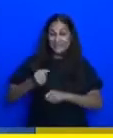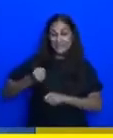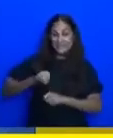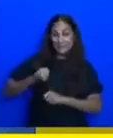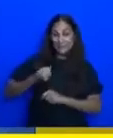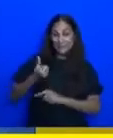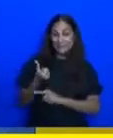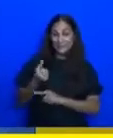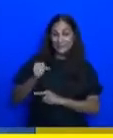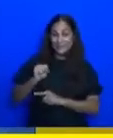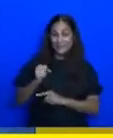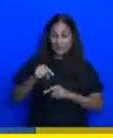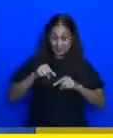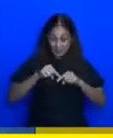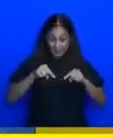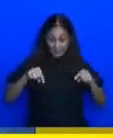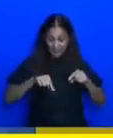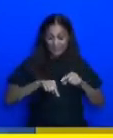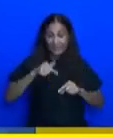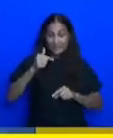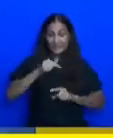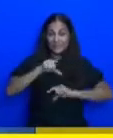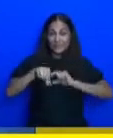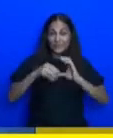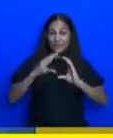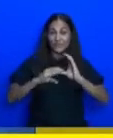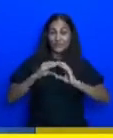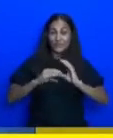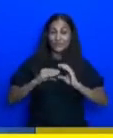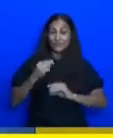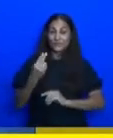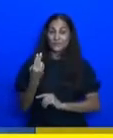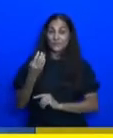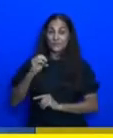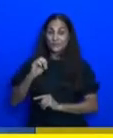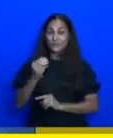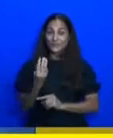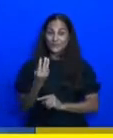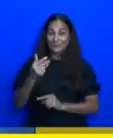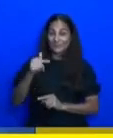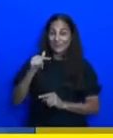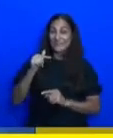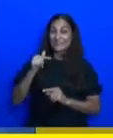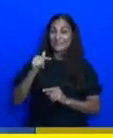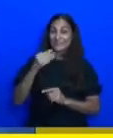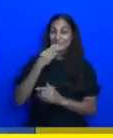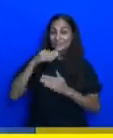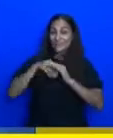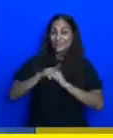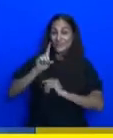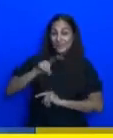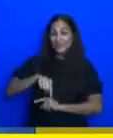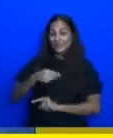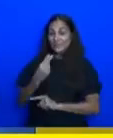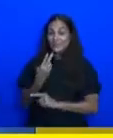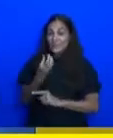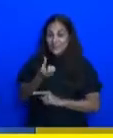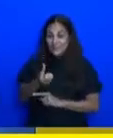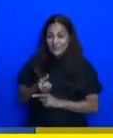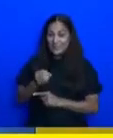número 68. As 7 dezenas sorteadas no concurso 2037 da Time Mania foram